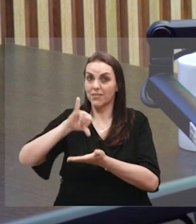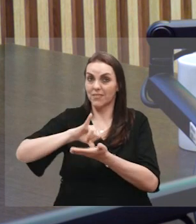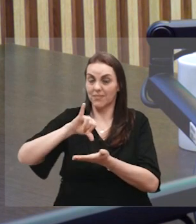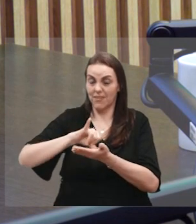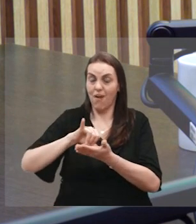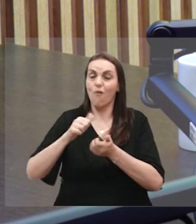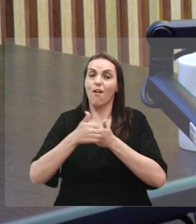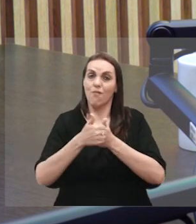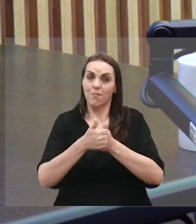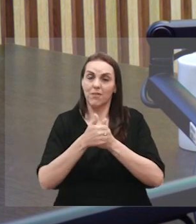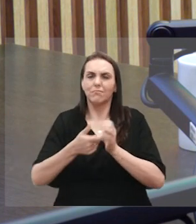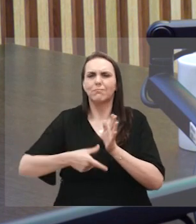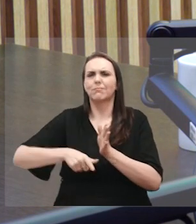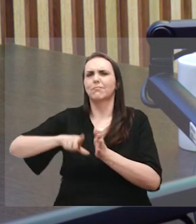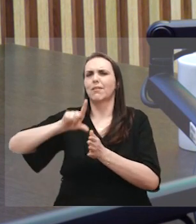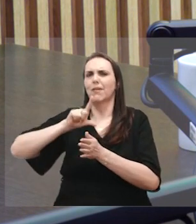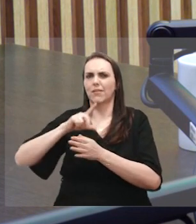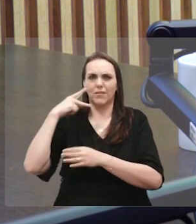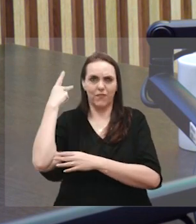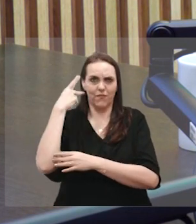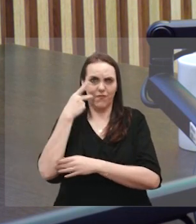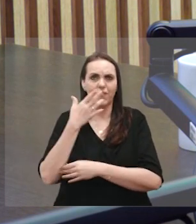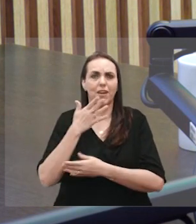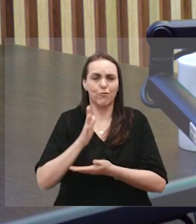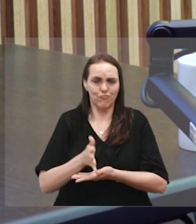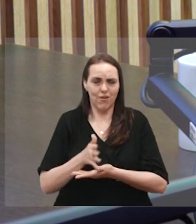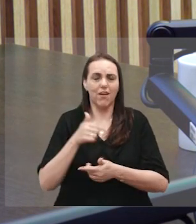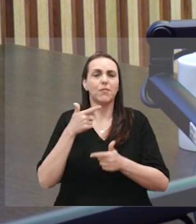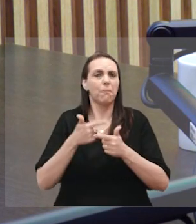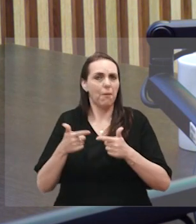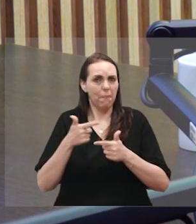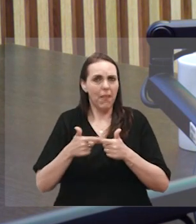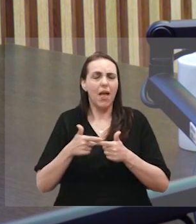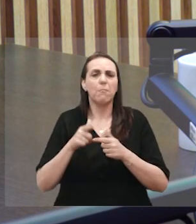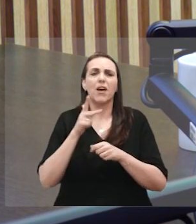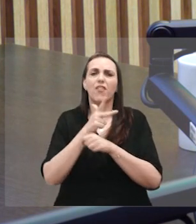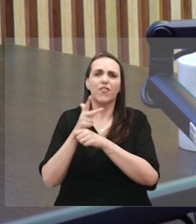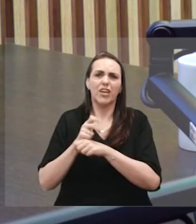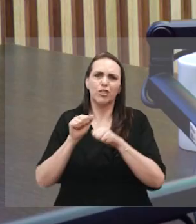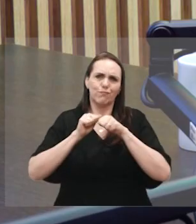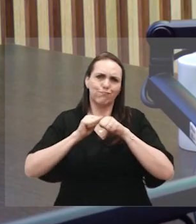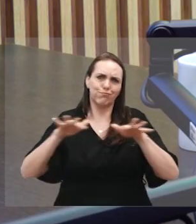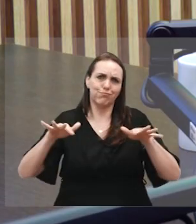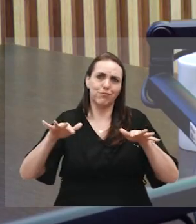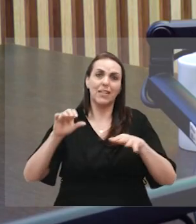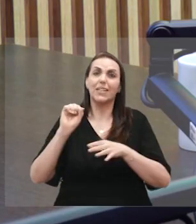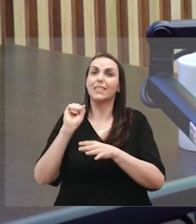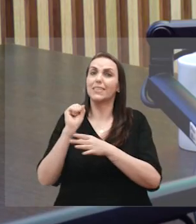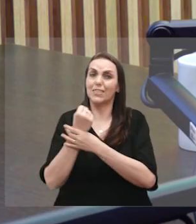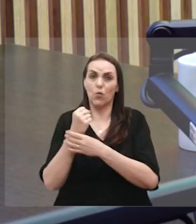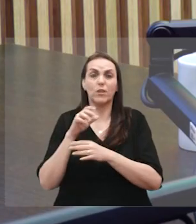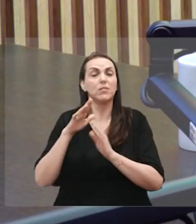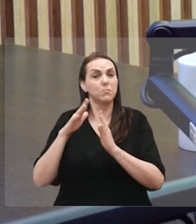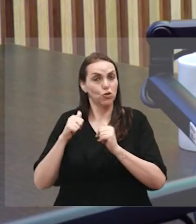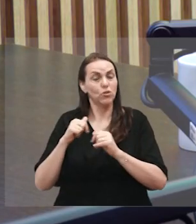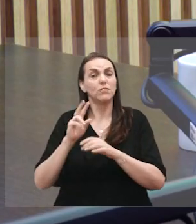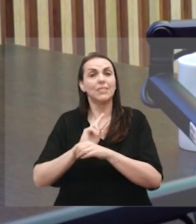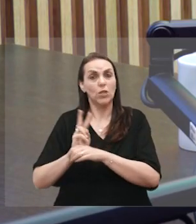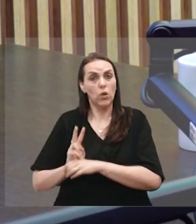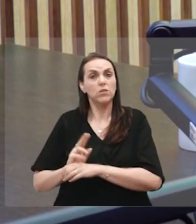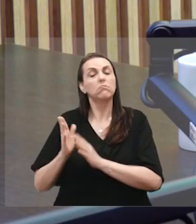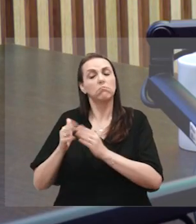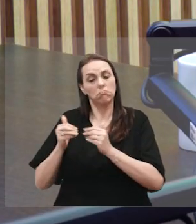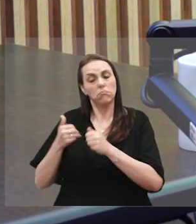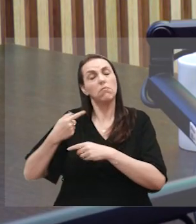Central acompanhando, mesmo antes de ser vereador, né, que eu já fui lá, tive um problema também, um vídeo que viralizou, onde segurança nos pediu pra gente se retirar, a gente não se retirou, e aí